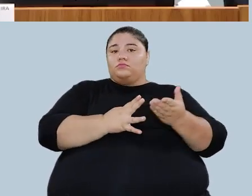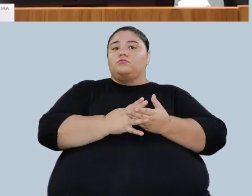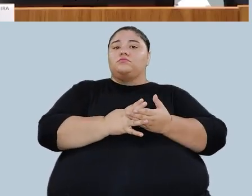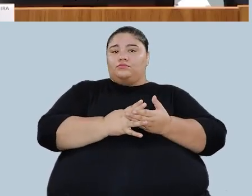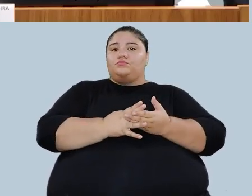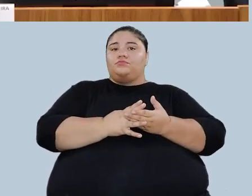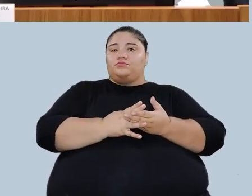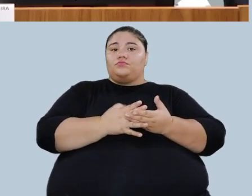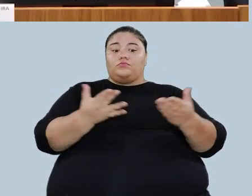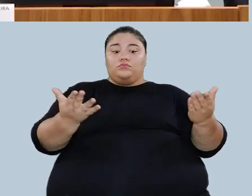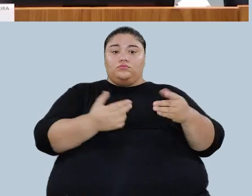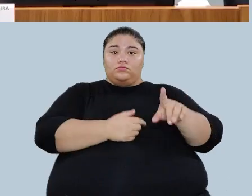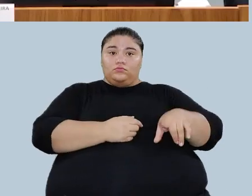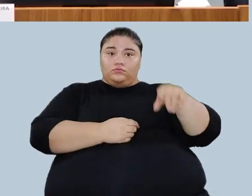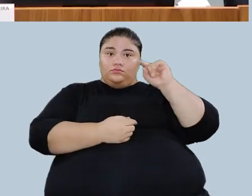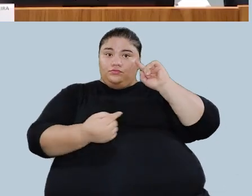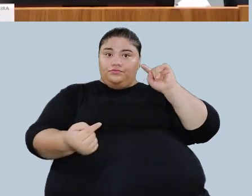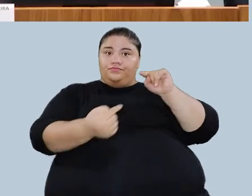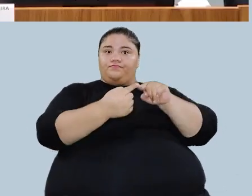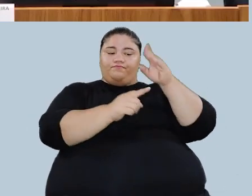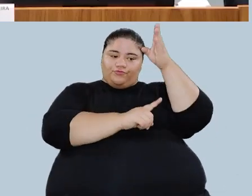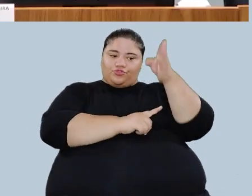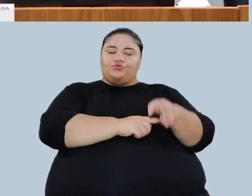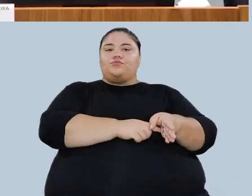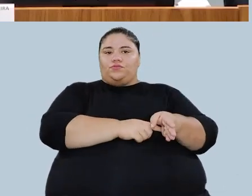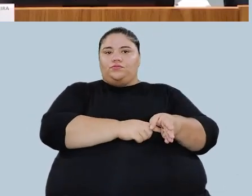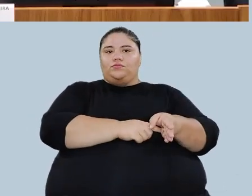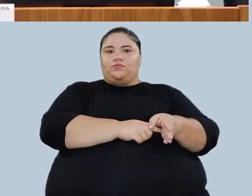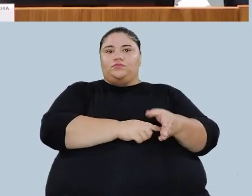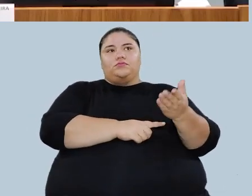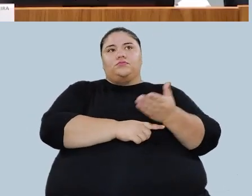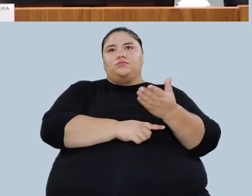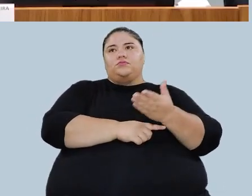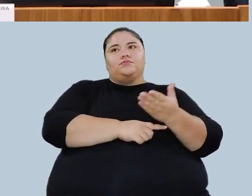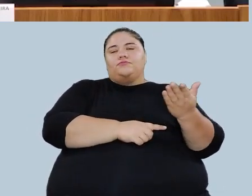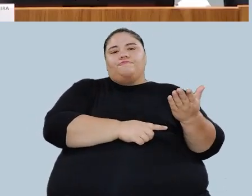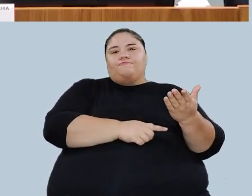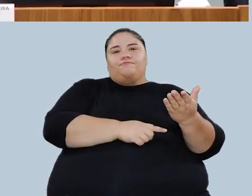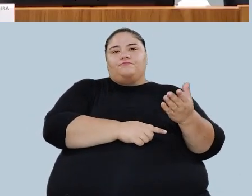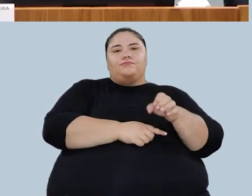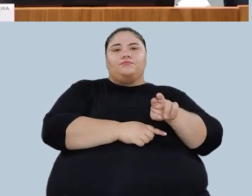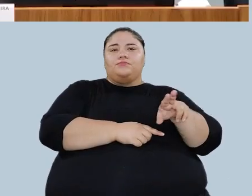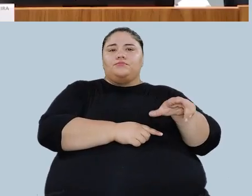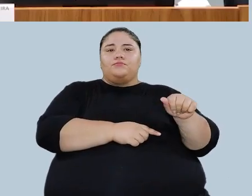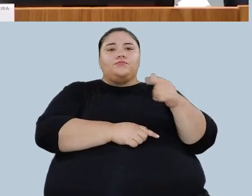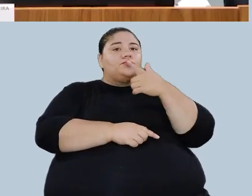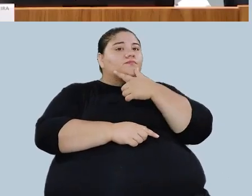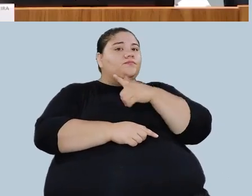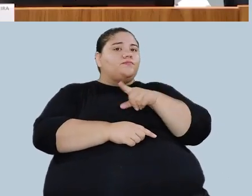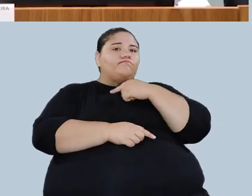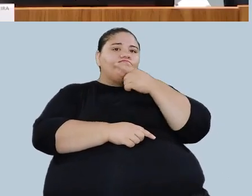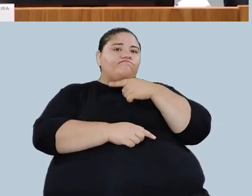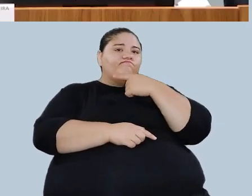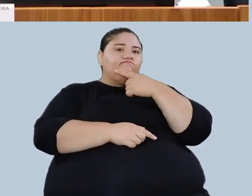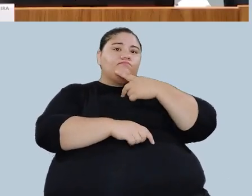destino. Não, agora a opção foi pelo destino integralmente. Ora, para vocês terem ideia, nem a Europa conseguiu chegar a tanto, né? Nos países europeus nós temos